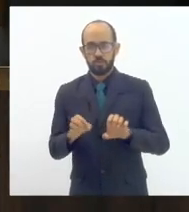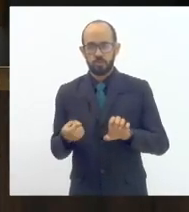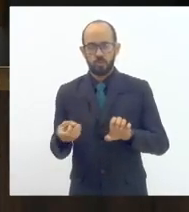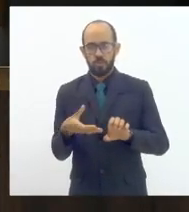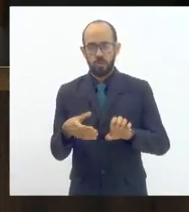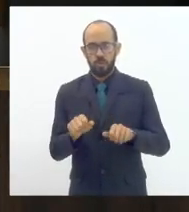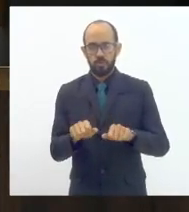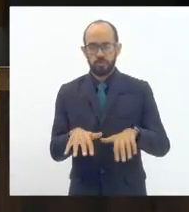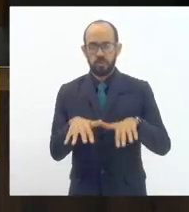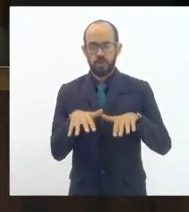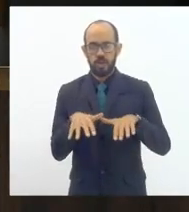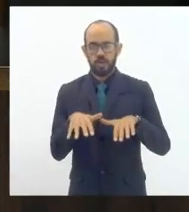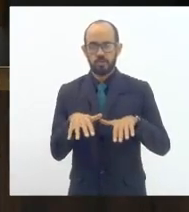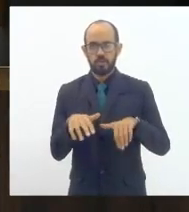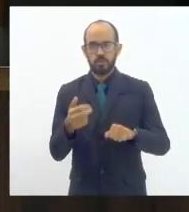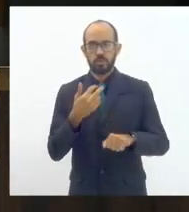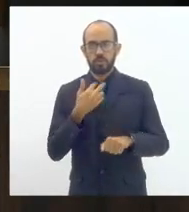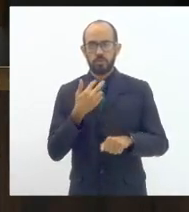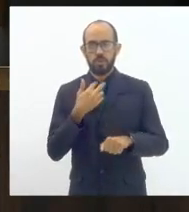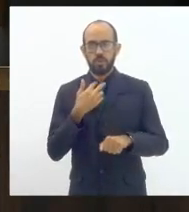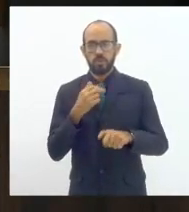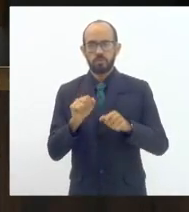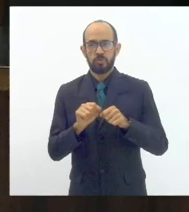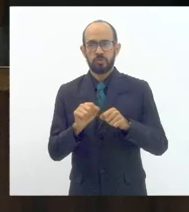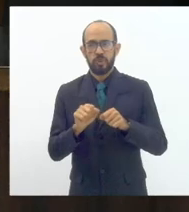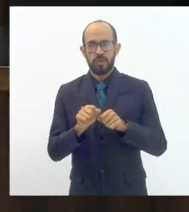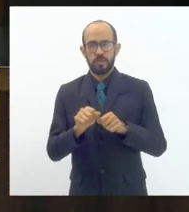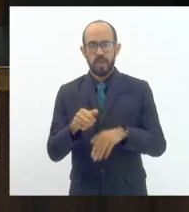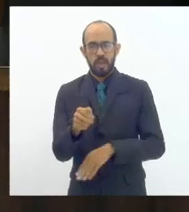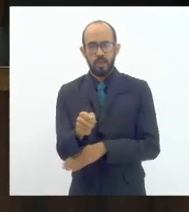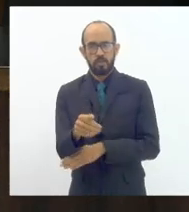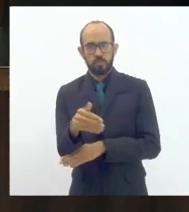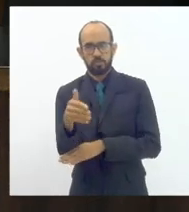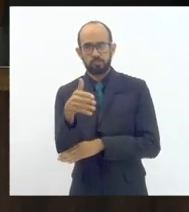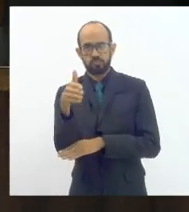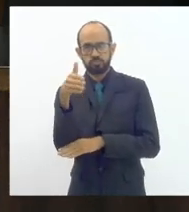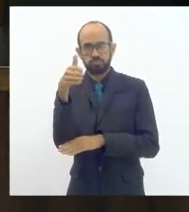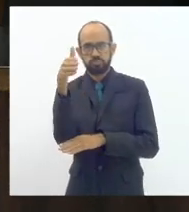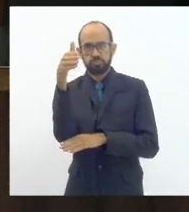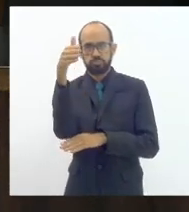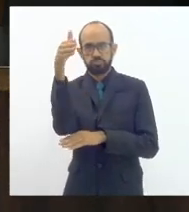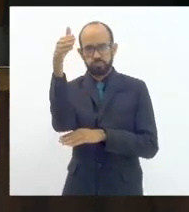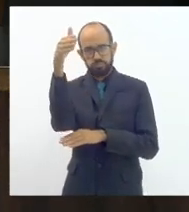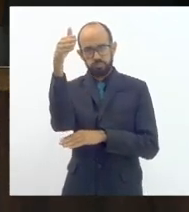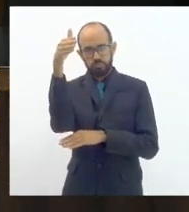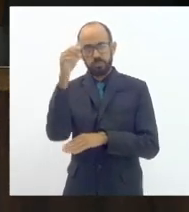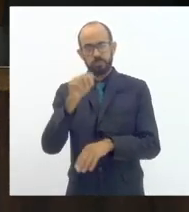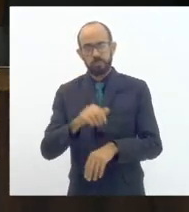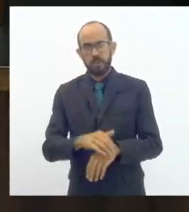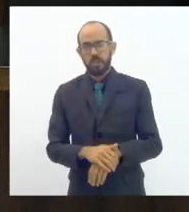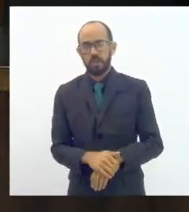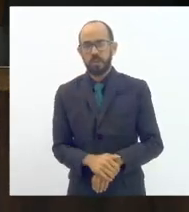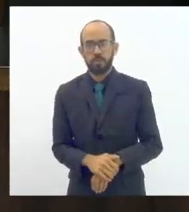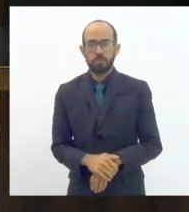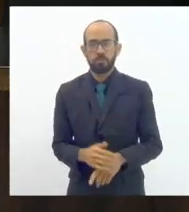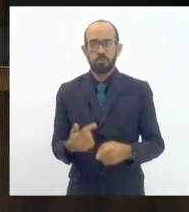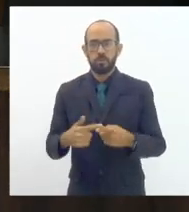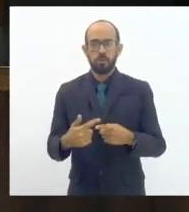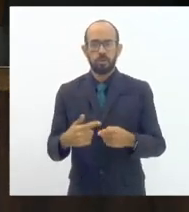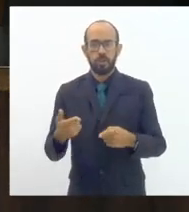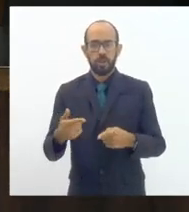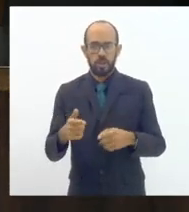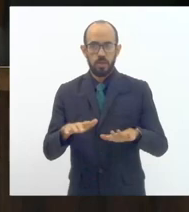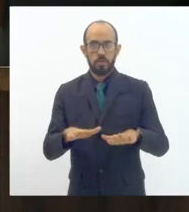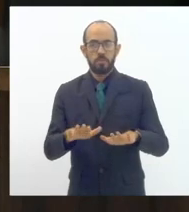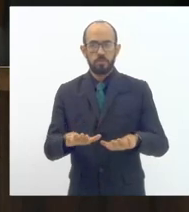plenário, não poderemos fazer o simbólico ato do hasteamento da bandeira, que é, de fato, o levantar da bandeira, mas, de